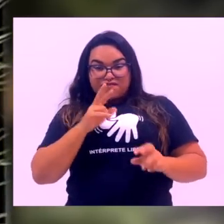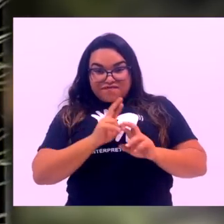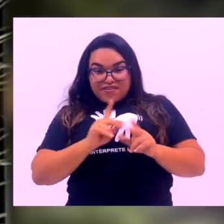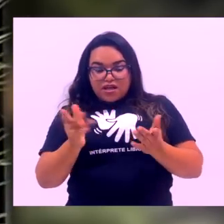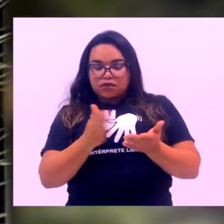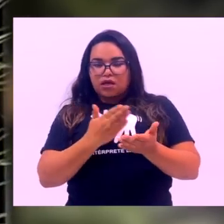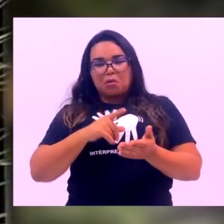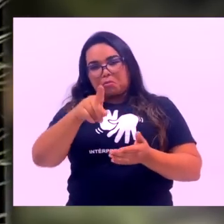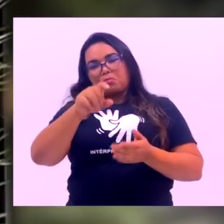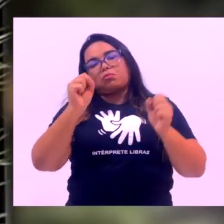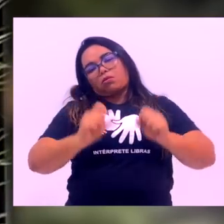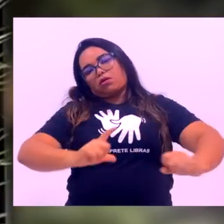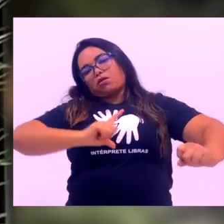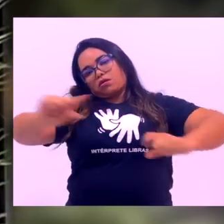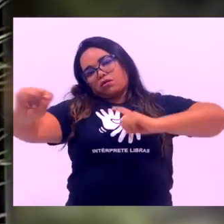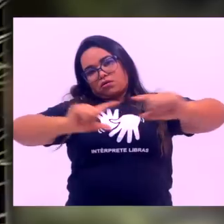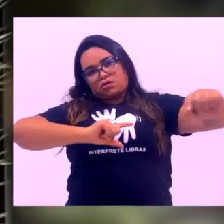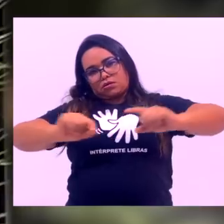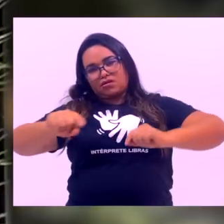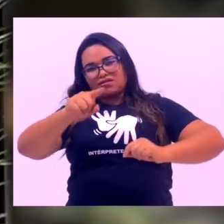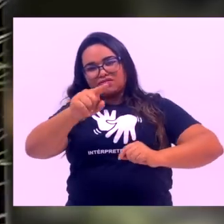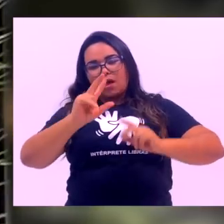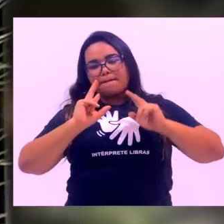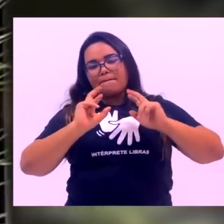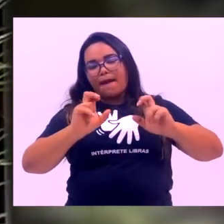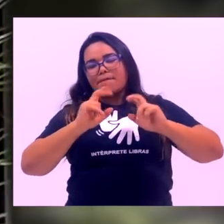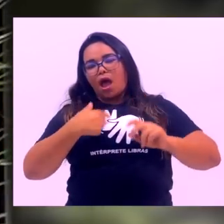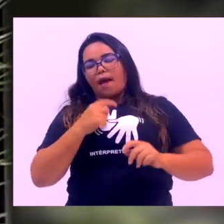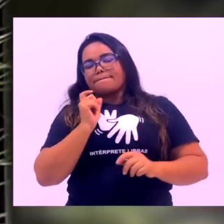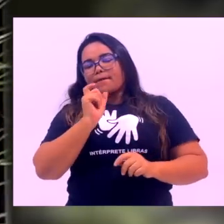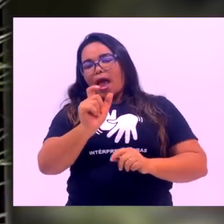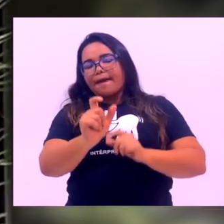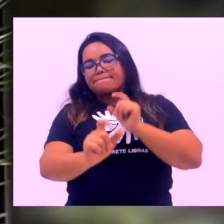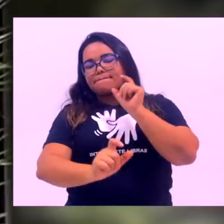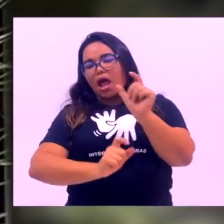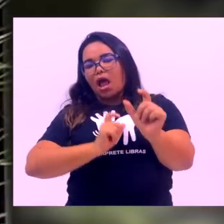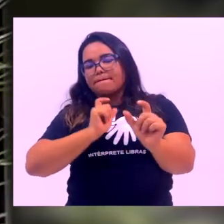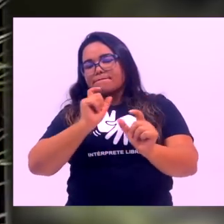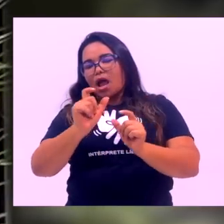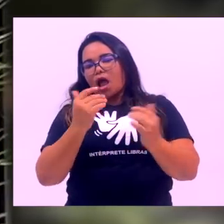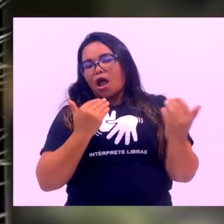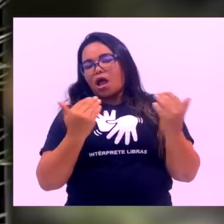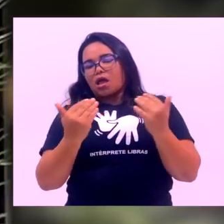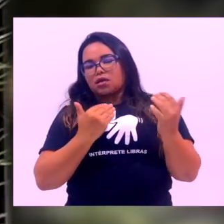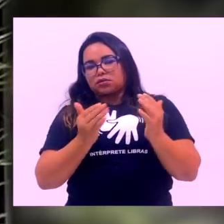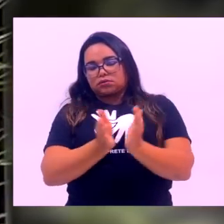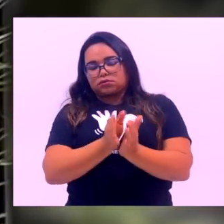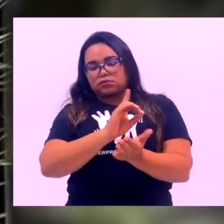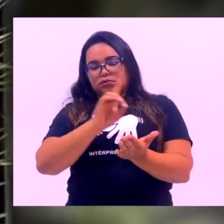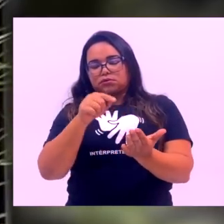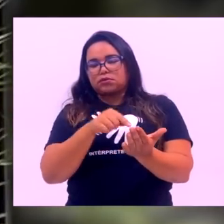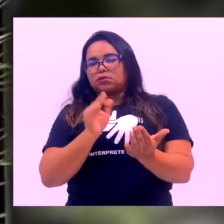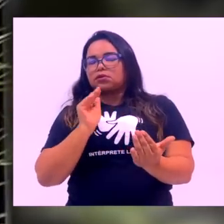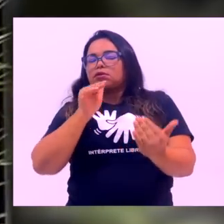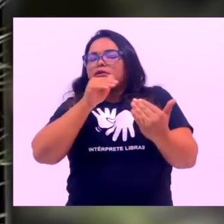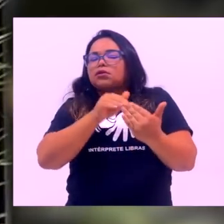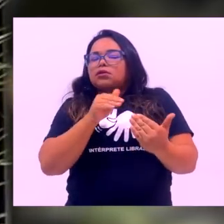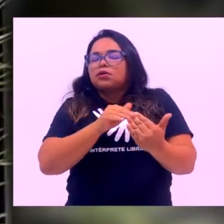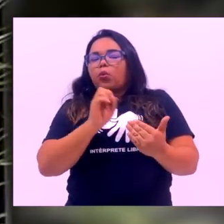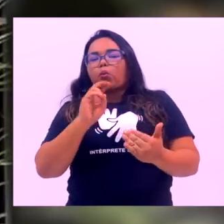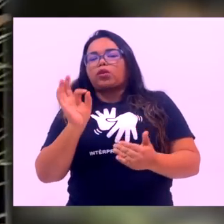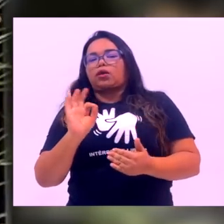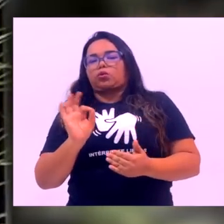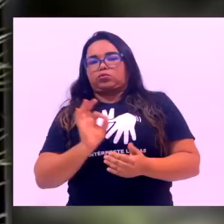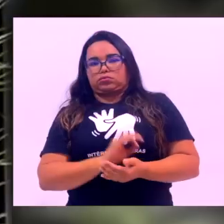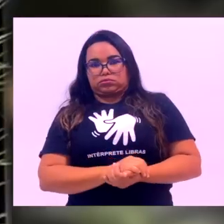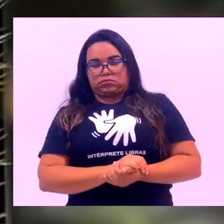está na Bíblia, saiam, testem cada palavra que eu disser, coloquem a palavra de Deus como sua balança,